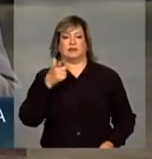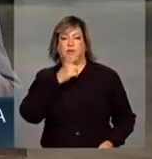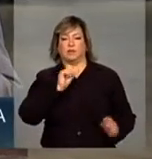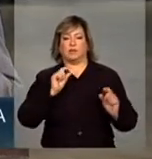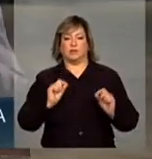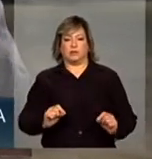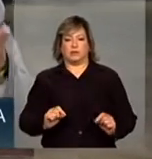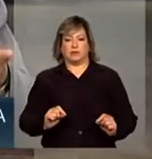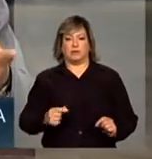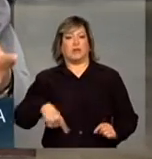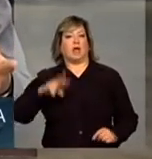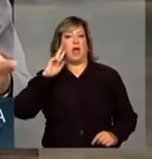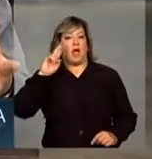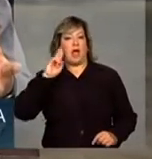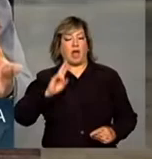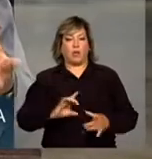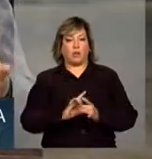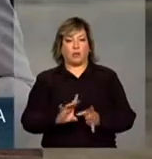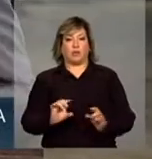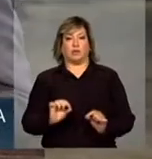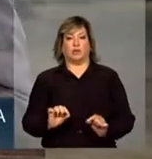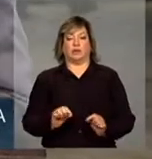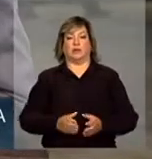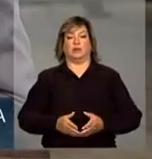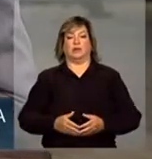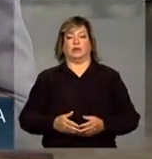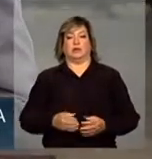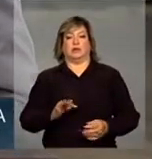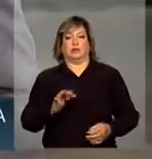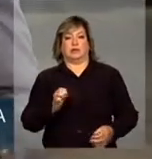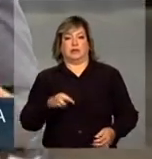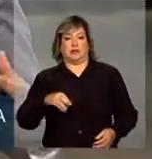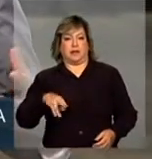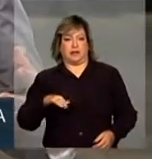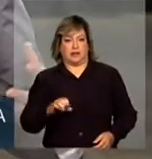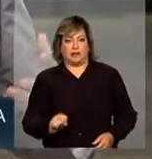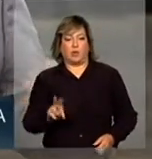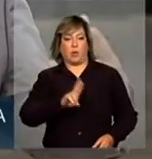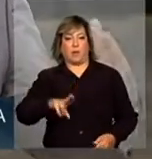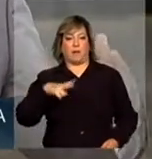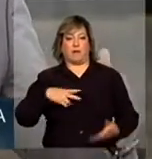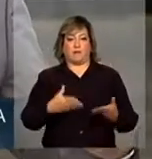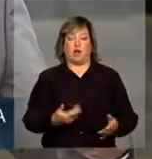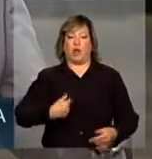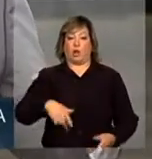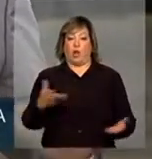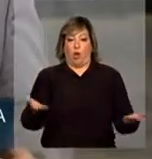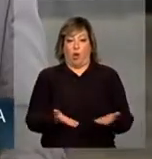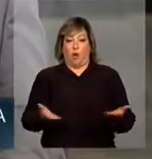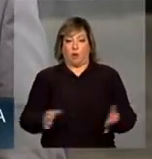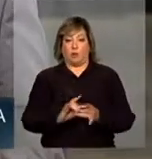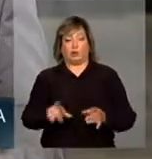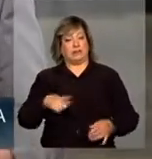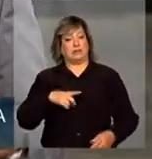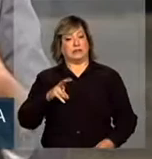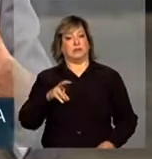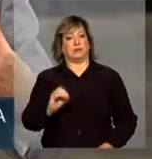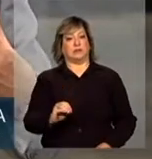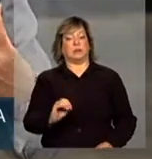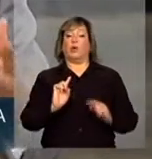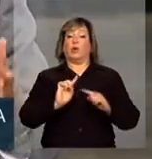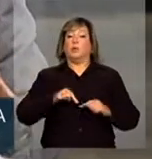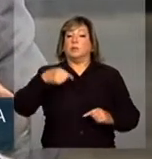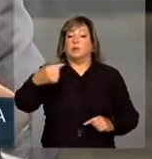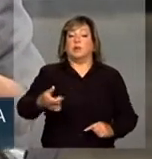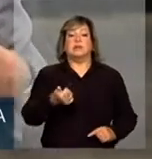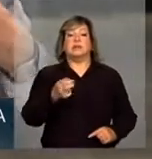para autorização de terminais de uso privado. Nós disponibilizamos hoje 50. E nos próximos